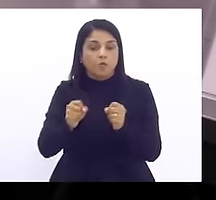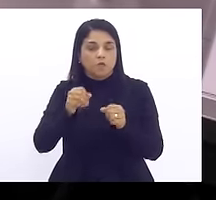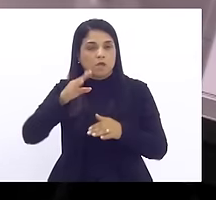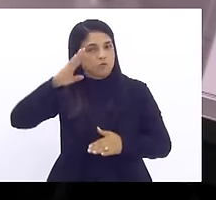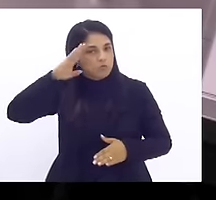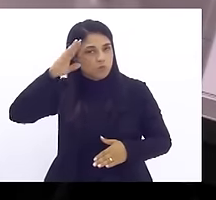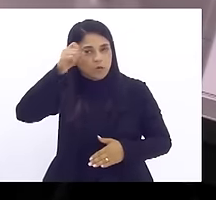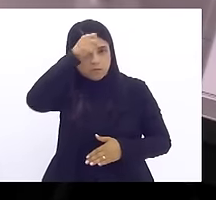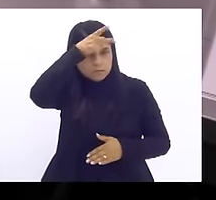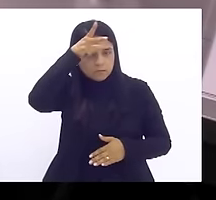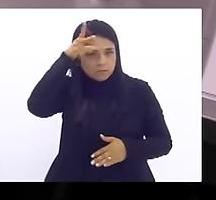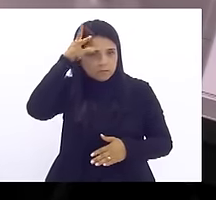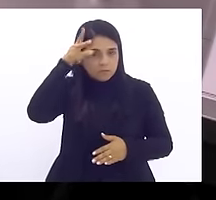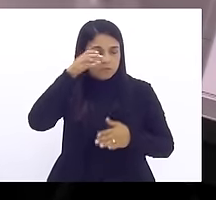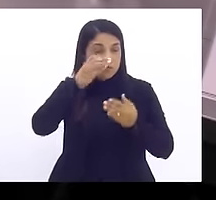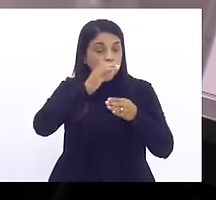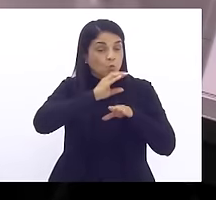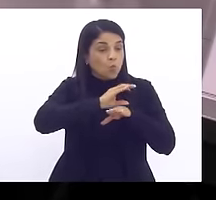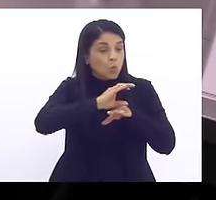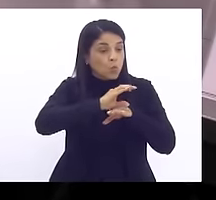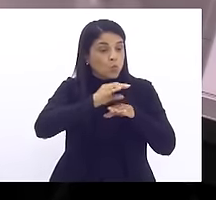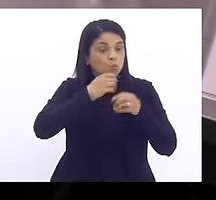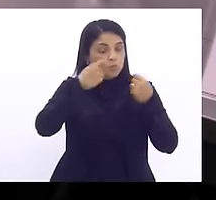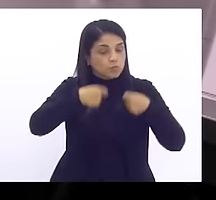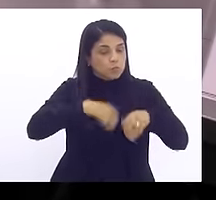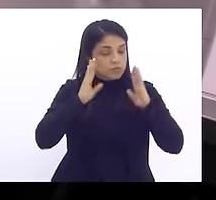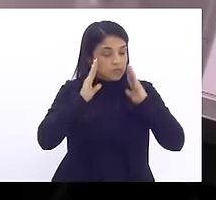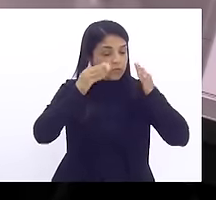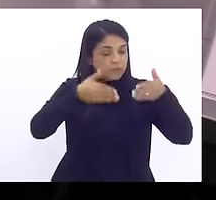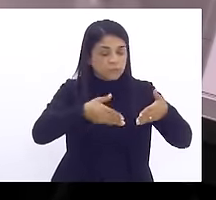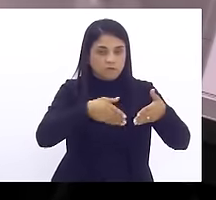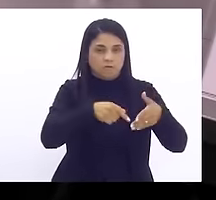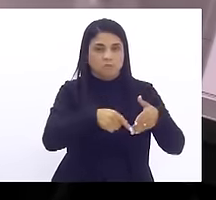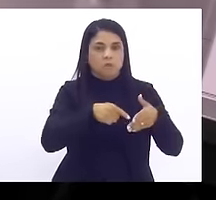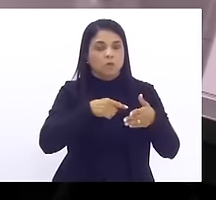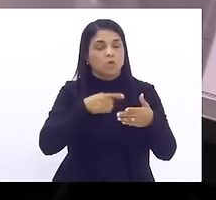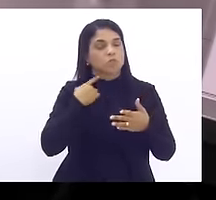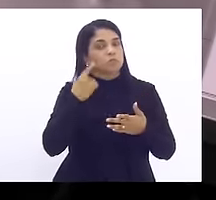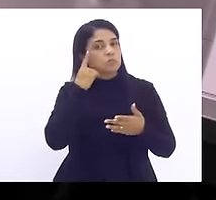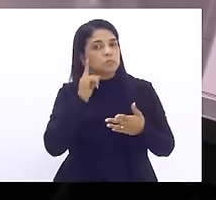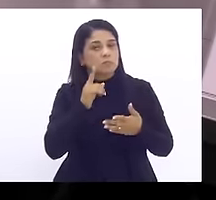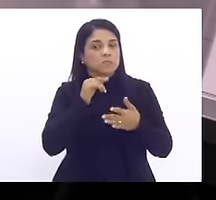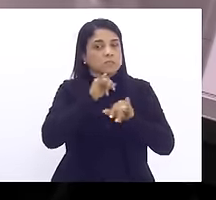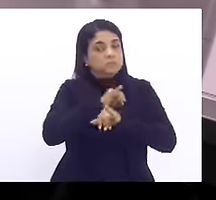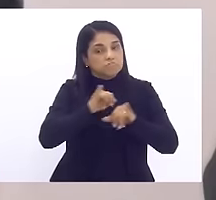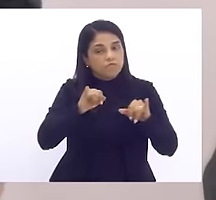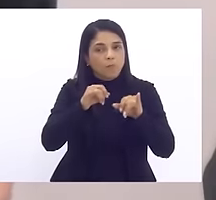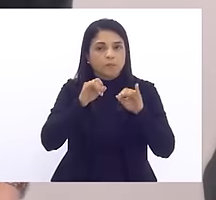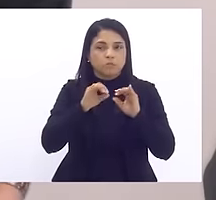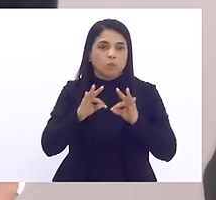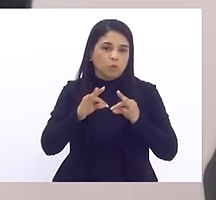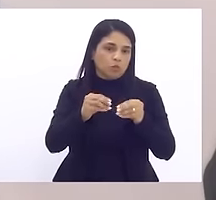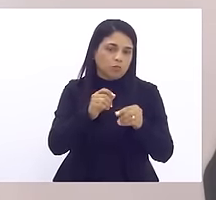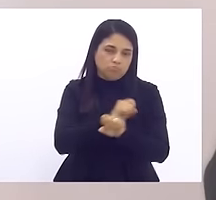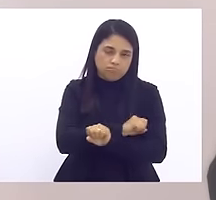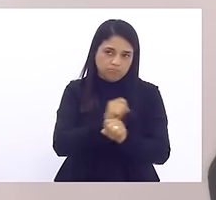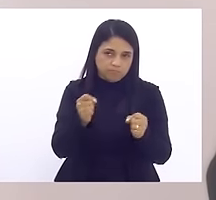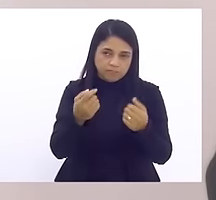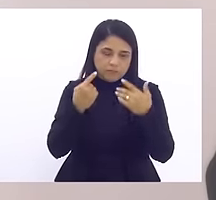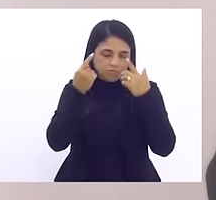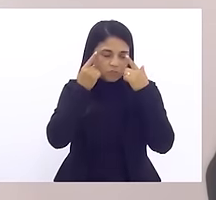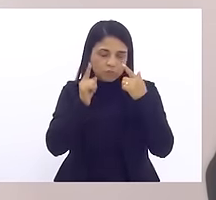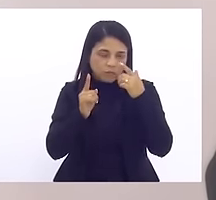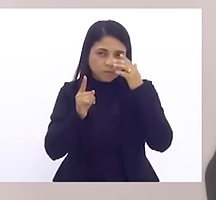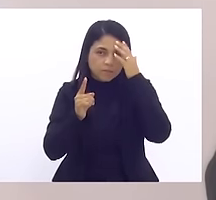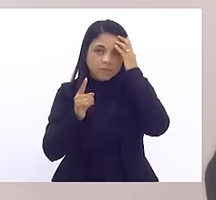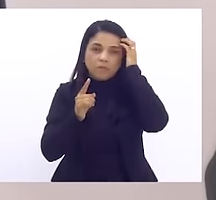eu não sei se se os entes federativos já foram notificados mas vamos ele precisa que eles estão ao município né a gente tem tido